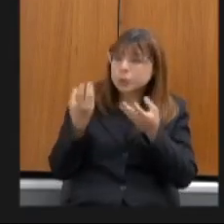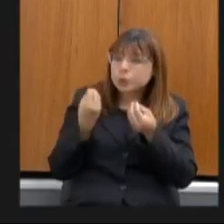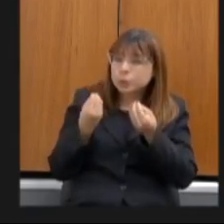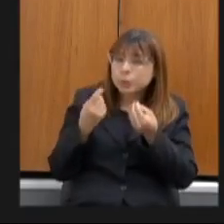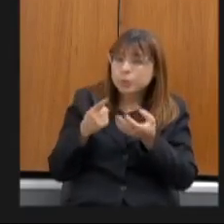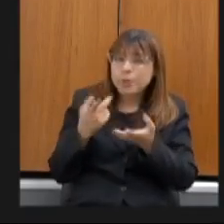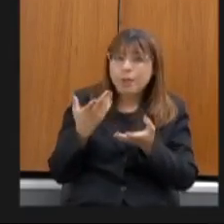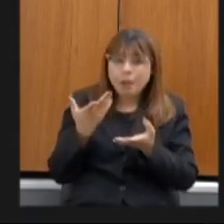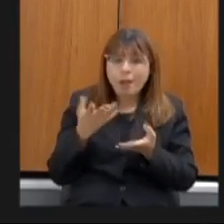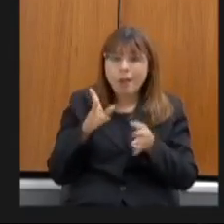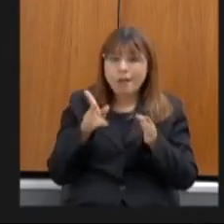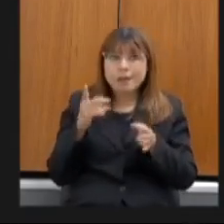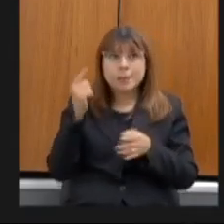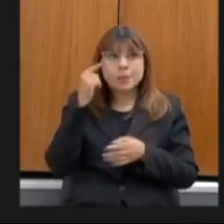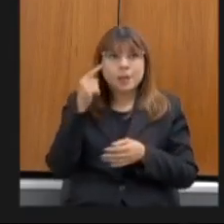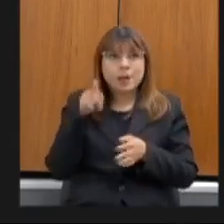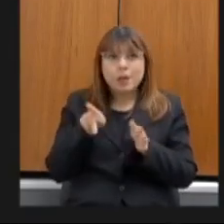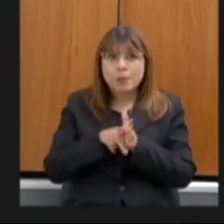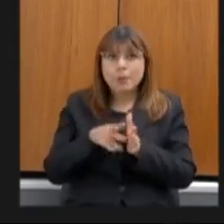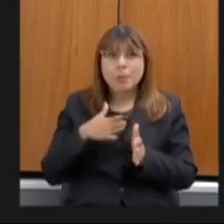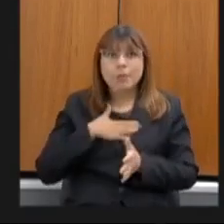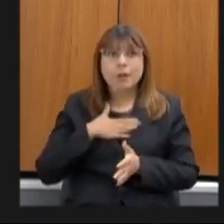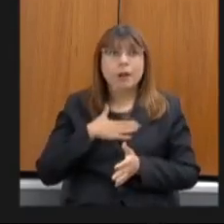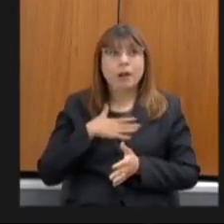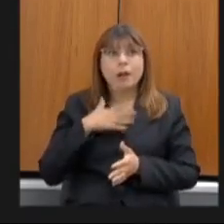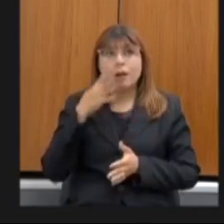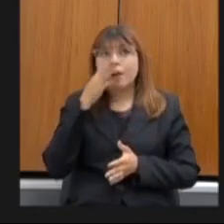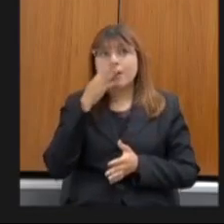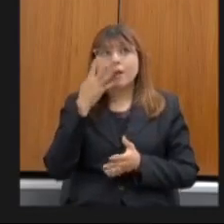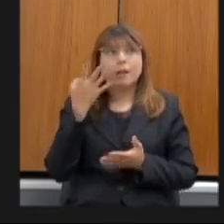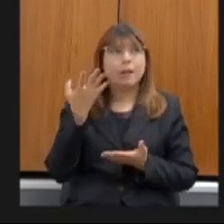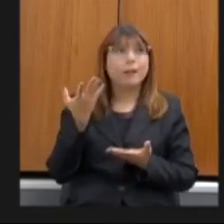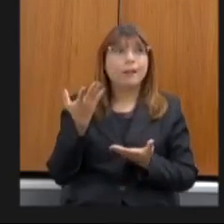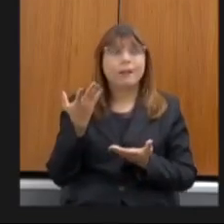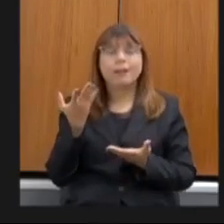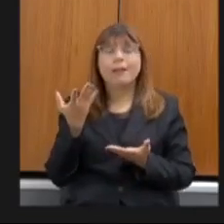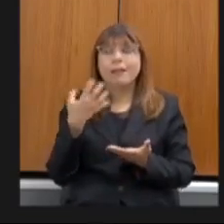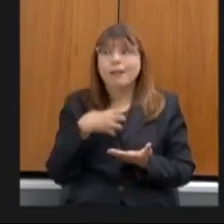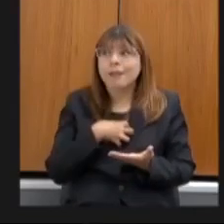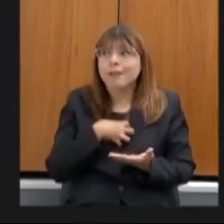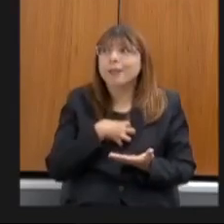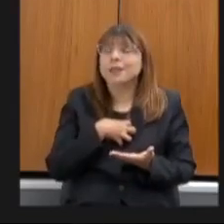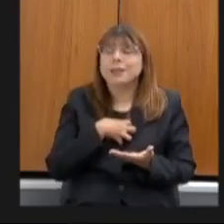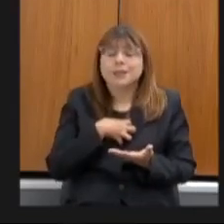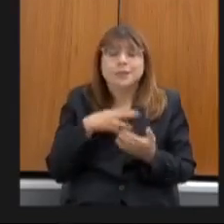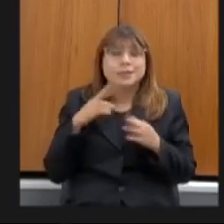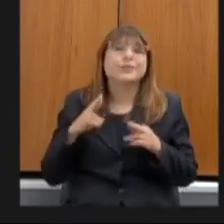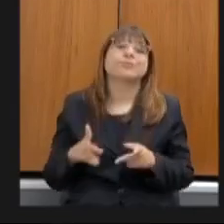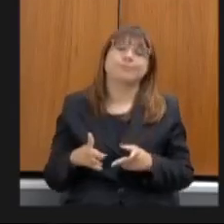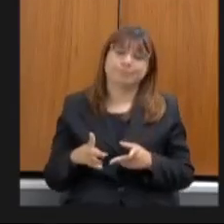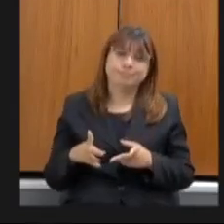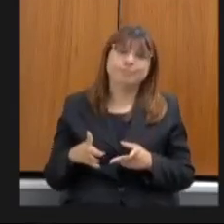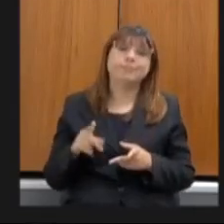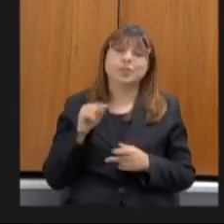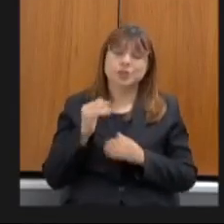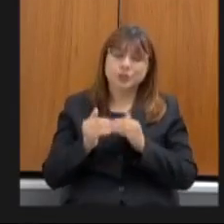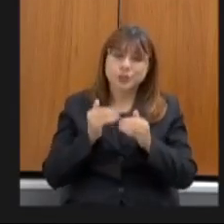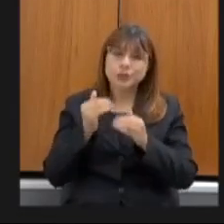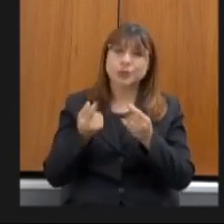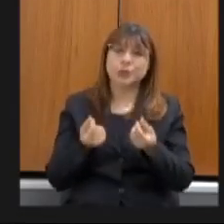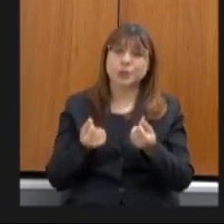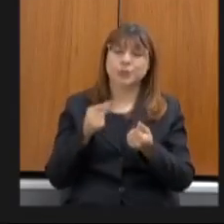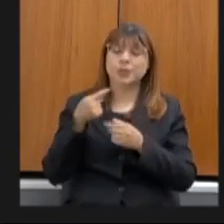que é dona do que tá ela pertence tá a diferença que isso tá isso é desenvolvimento